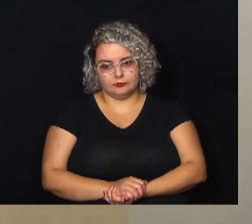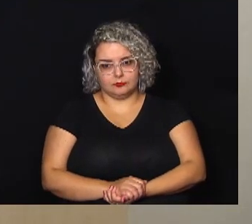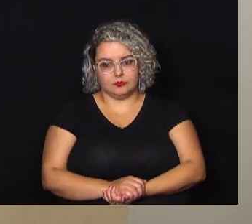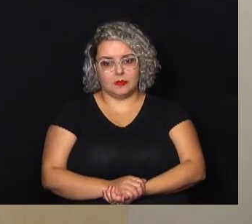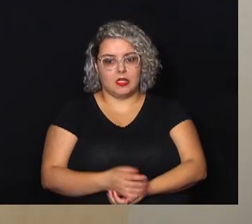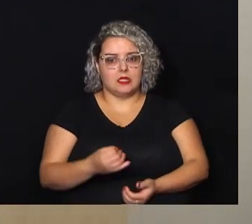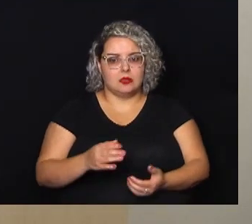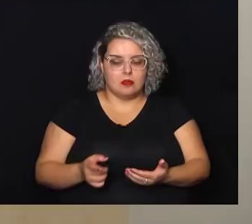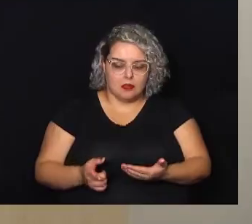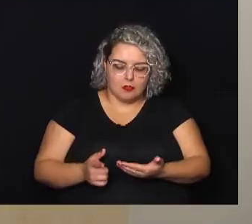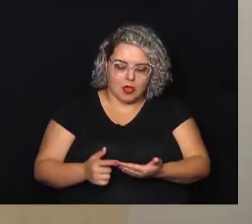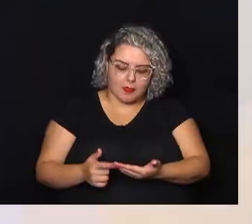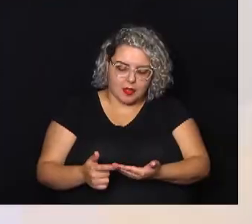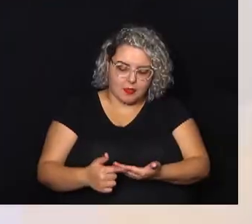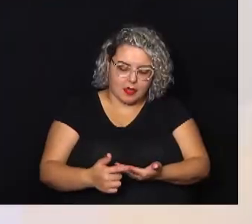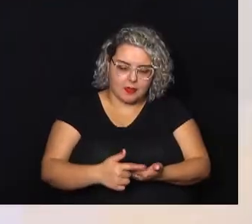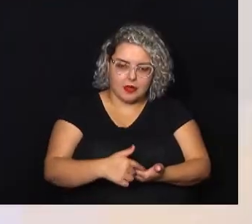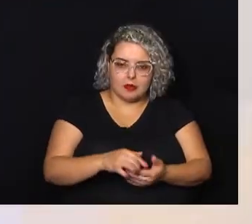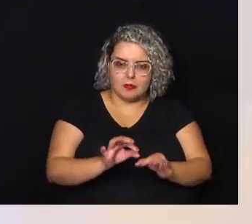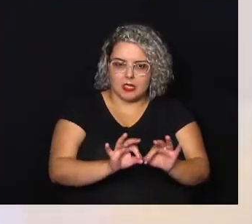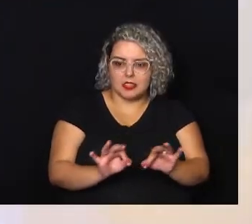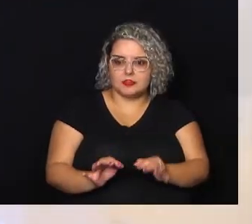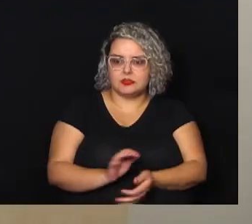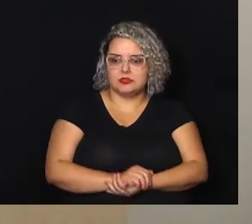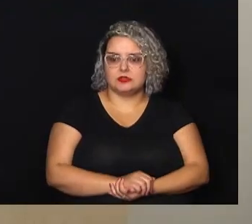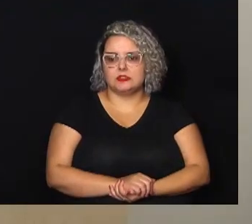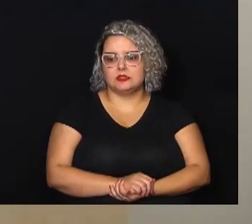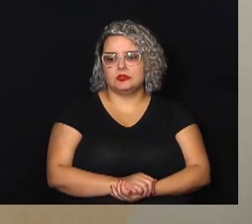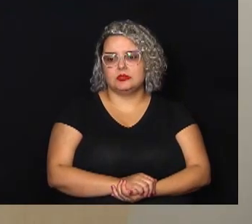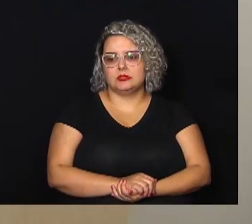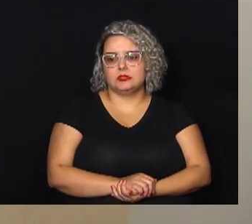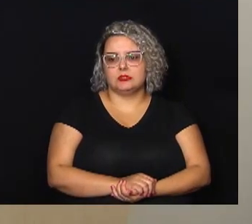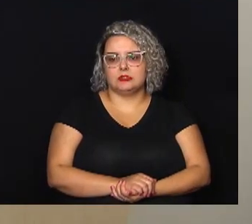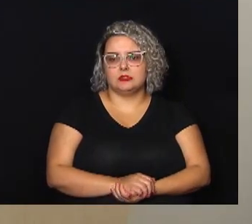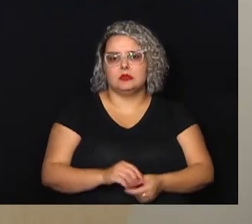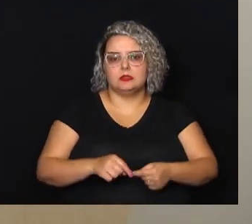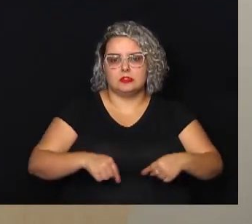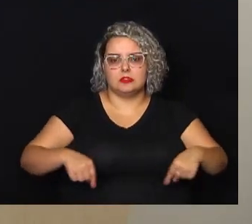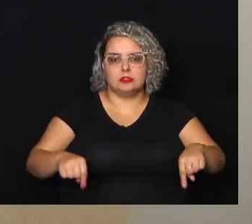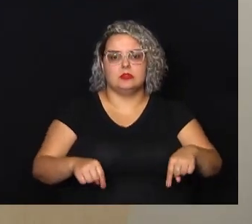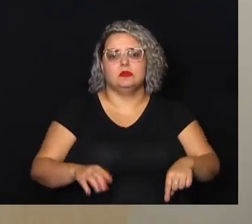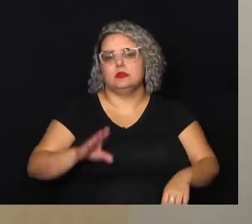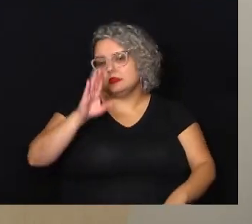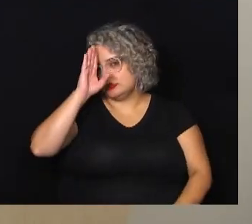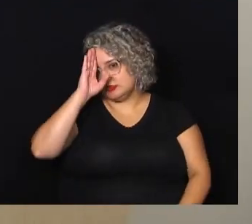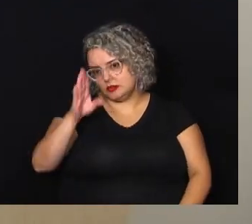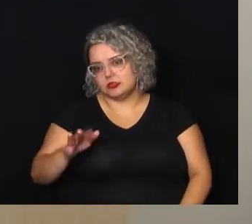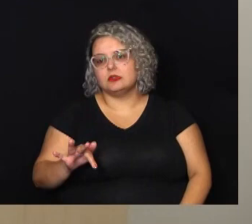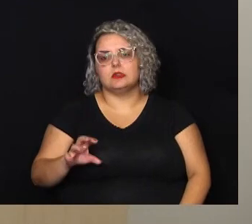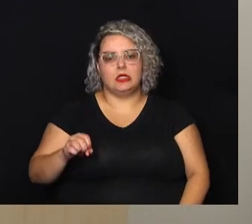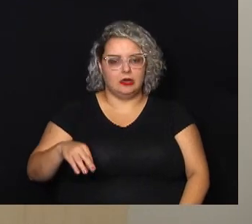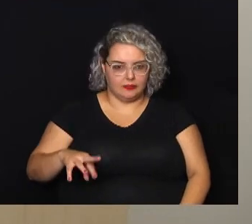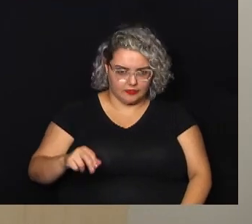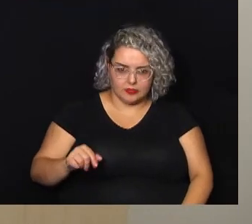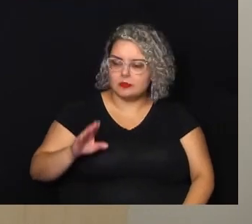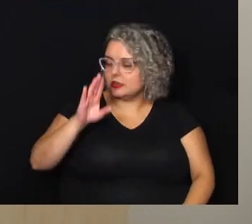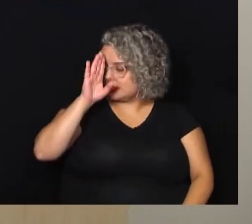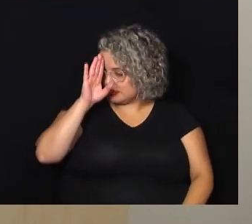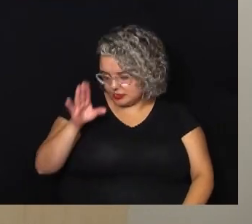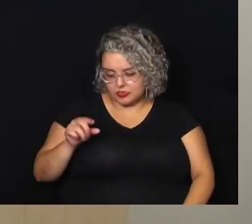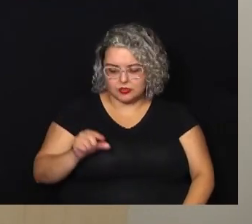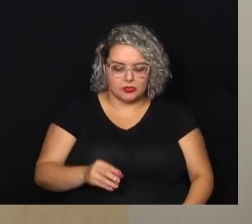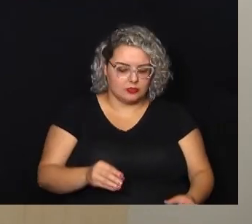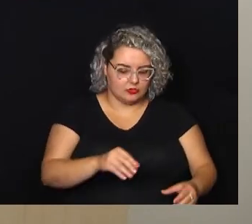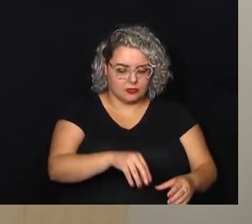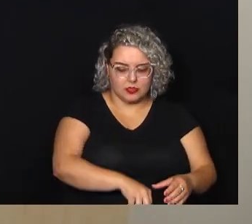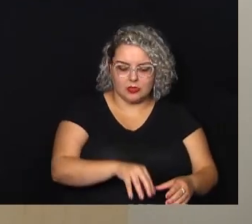alguma rebarbinha, a gente bate só um dedinho assim, ó, que ele já faz e vai colocando direto lá na forma. Vai colocando